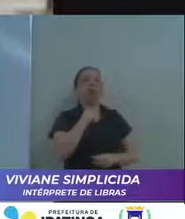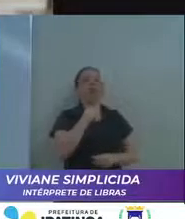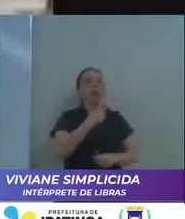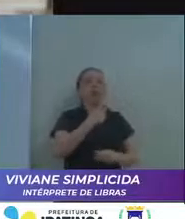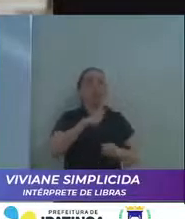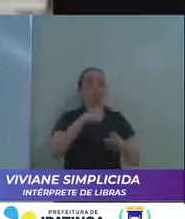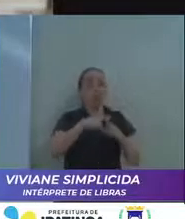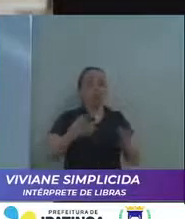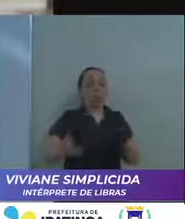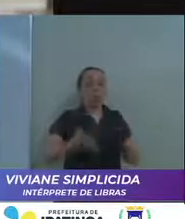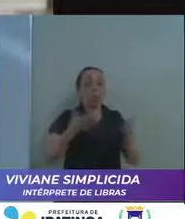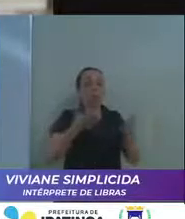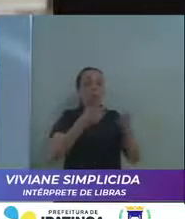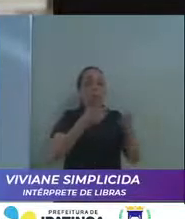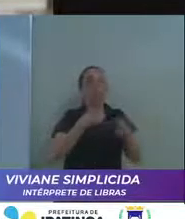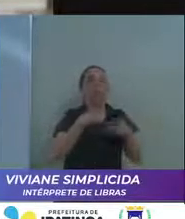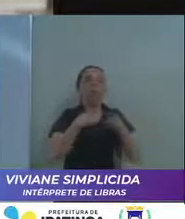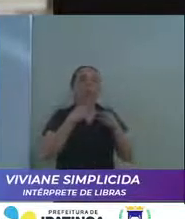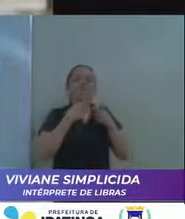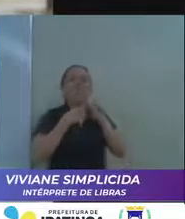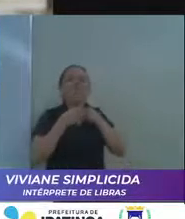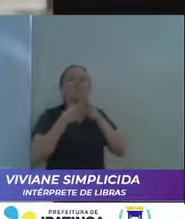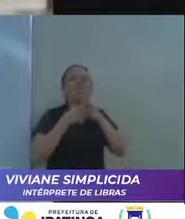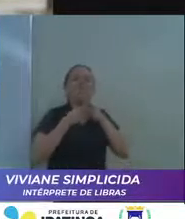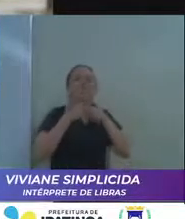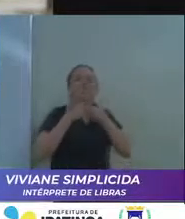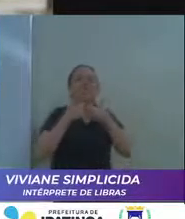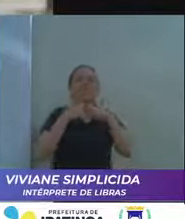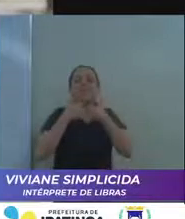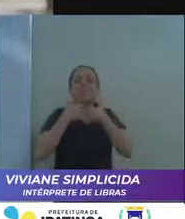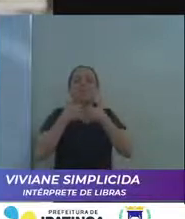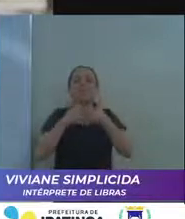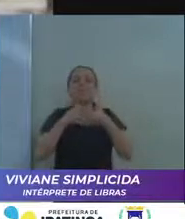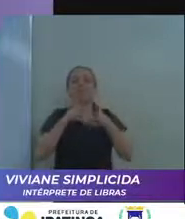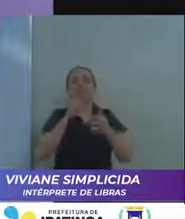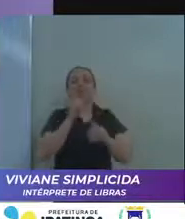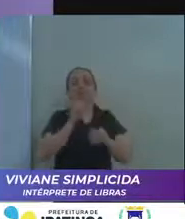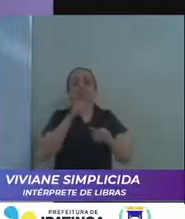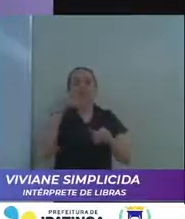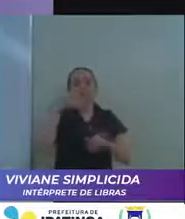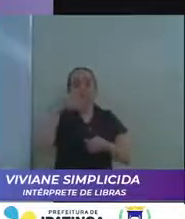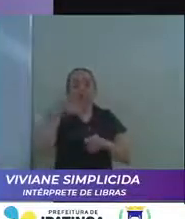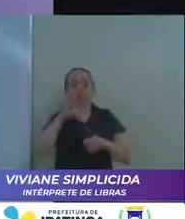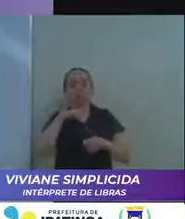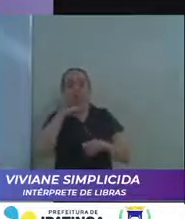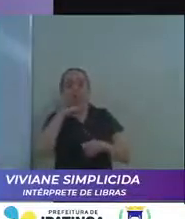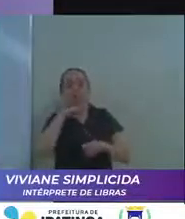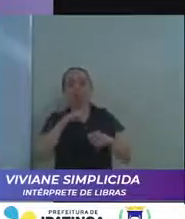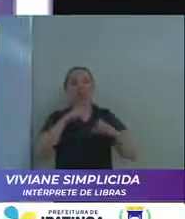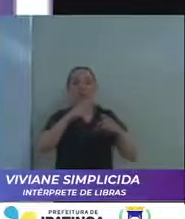estimulam a produção de secreção no trato vocal e atrapalham a emissão da voz.